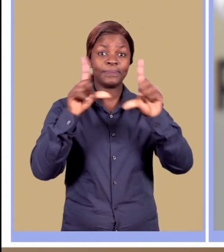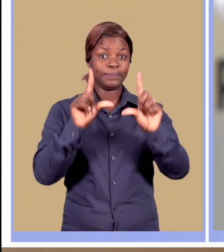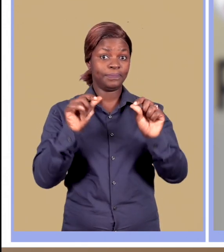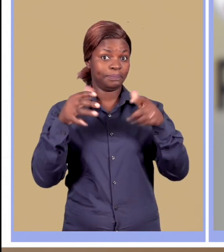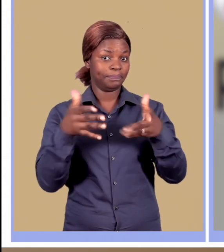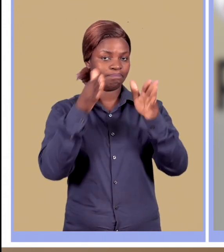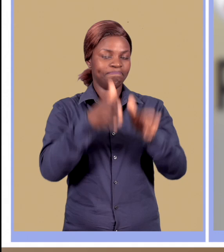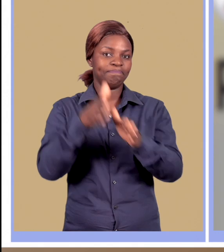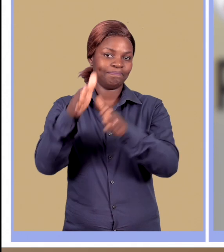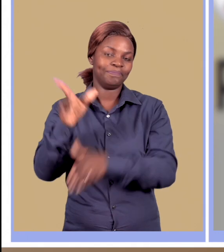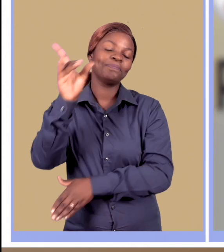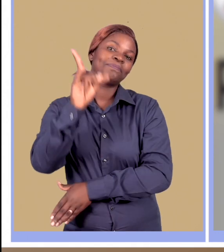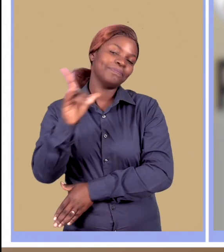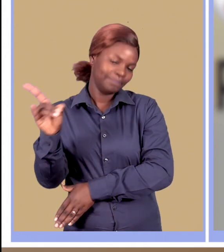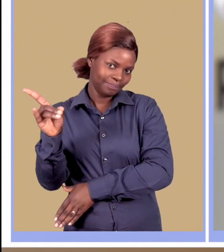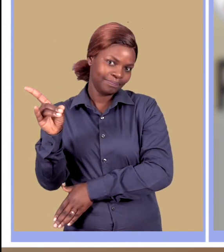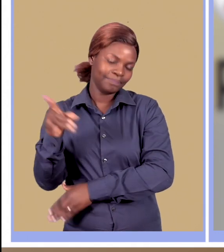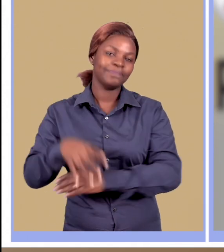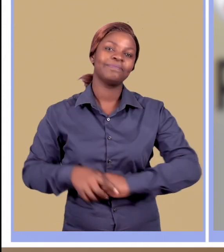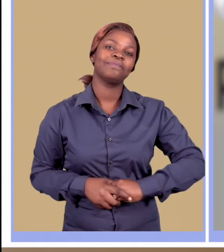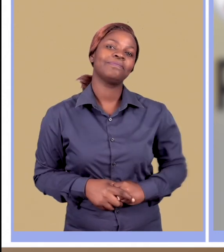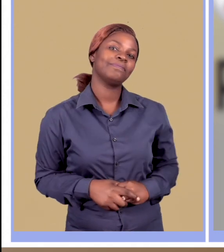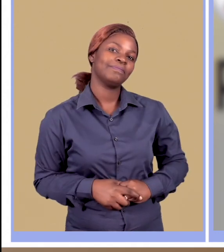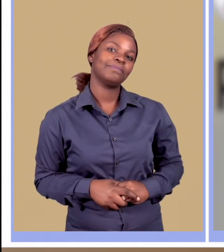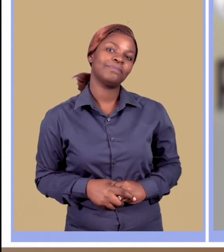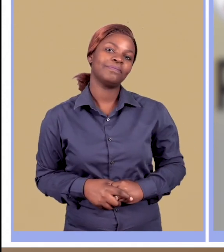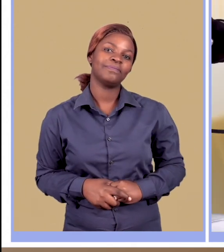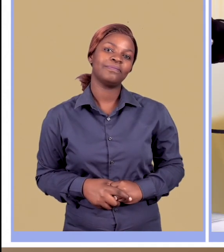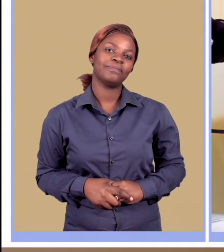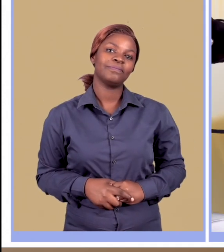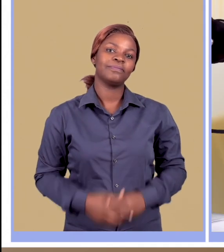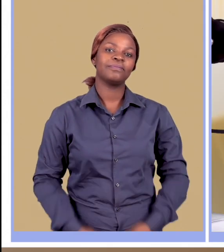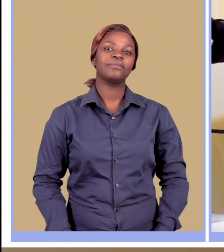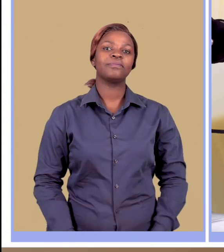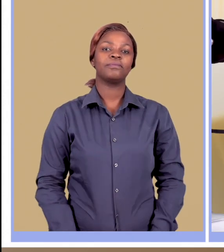mais a questão da pessoa com deficiência nas mudanças climáticas.